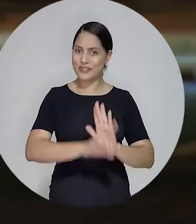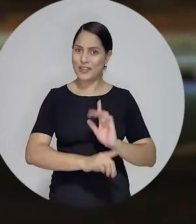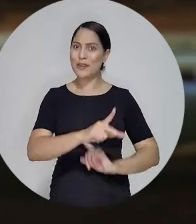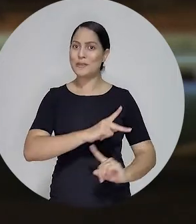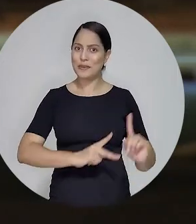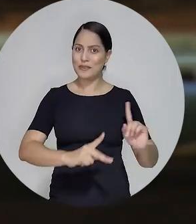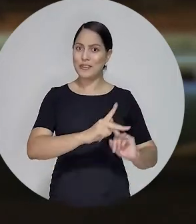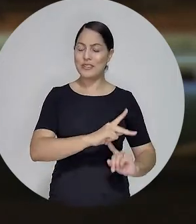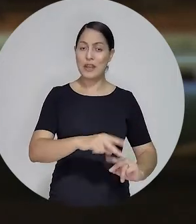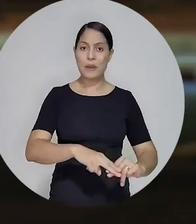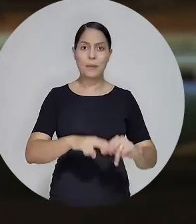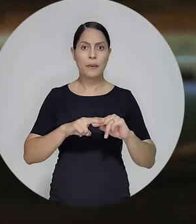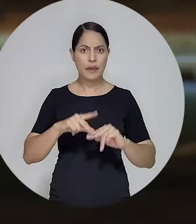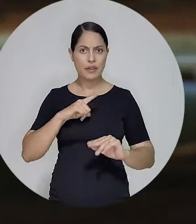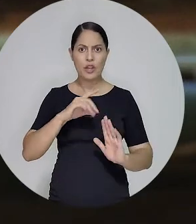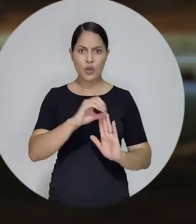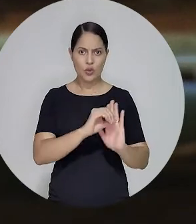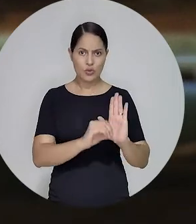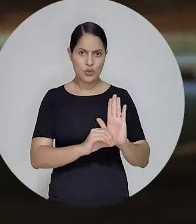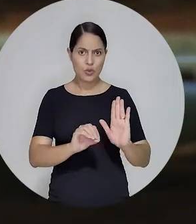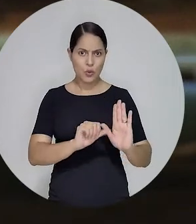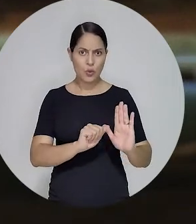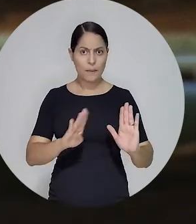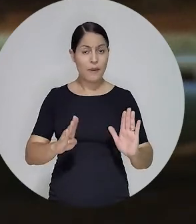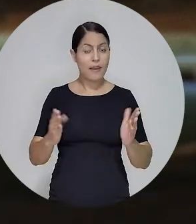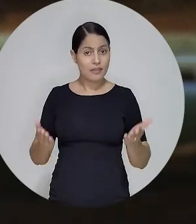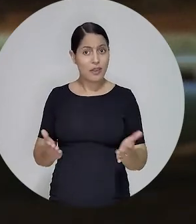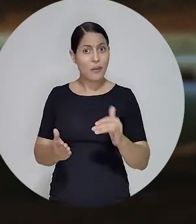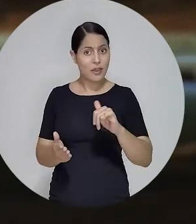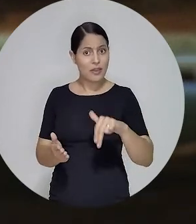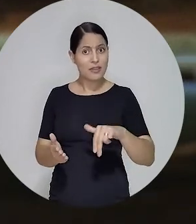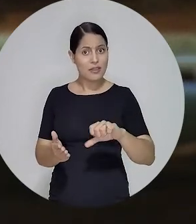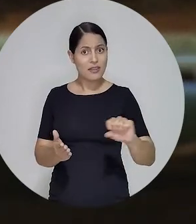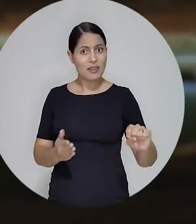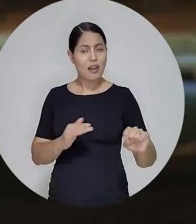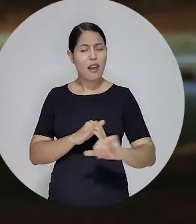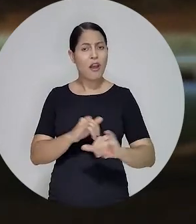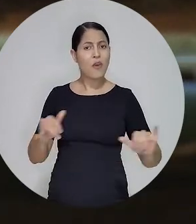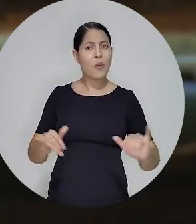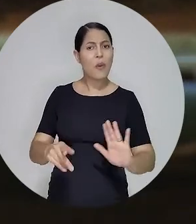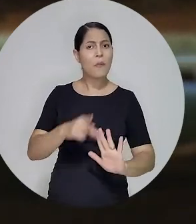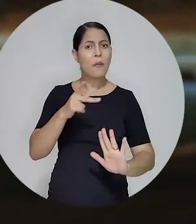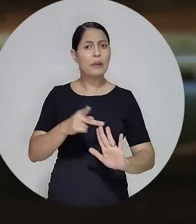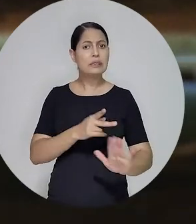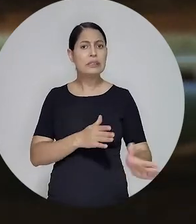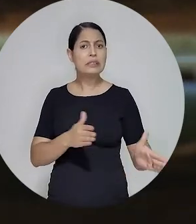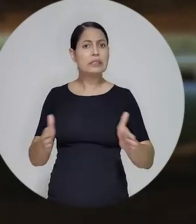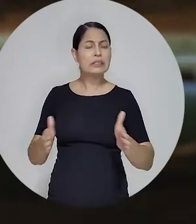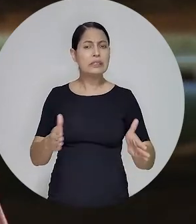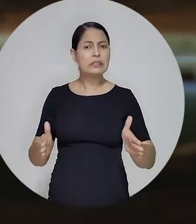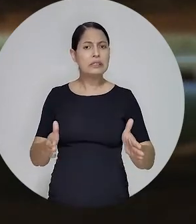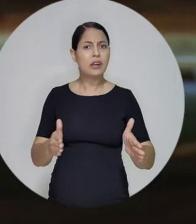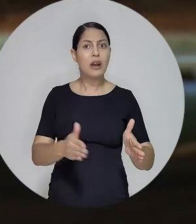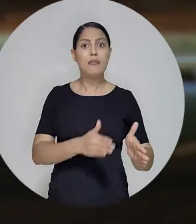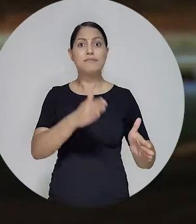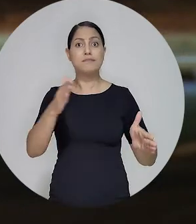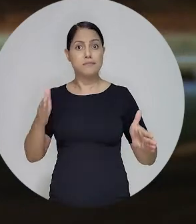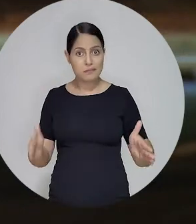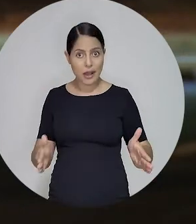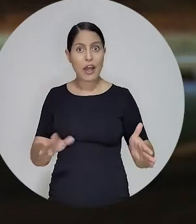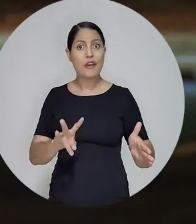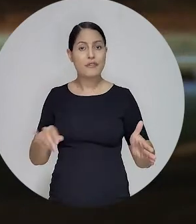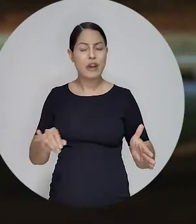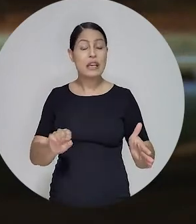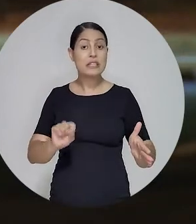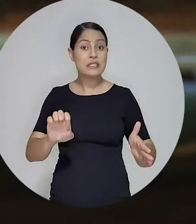previdenciária. Após ofício da Ordem, o Instituto Nacional do Seguro Social emitiu a portaria que regulamenta a prorrogação de prazo